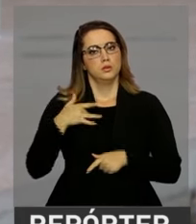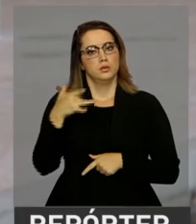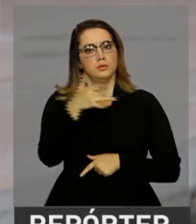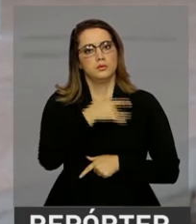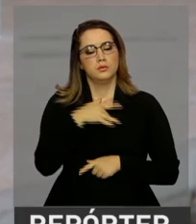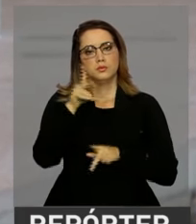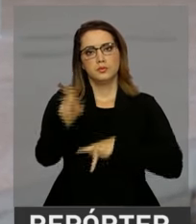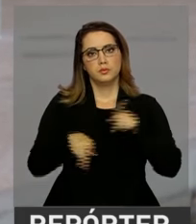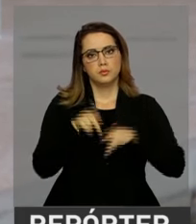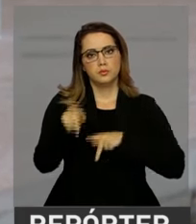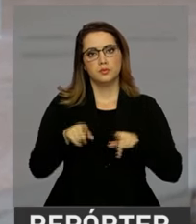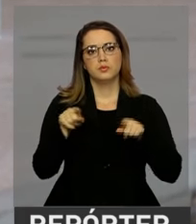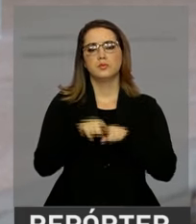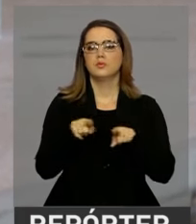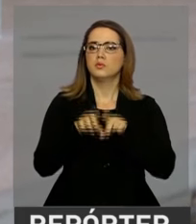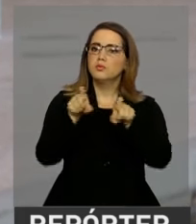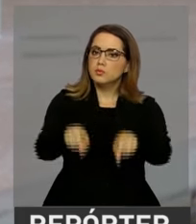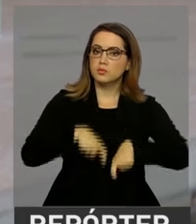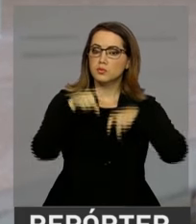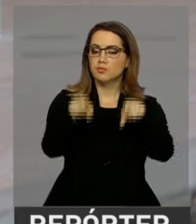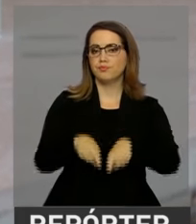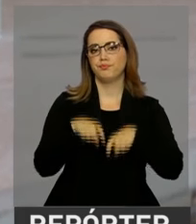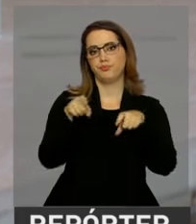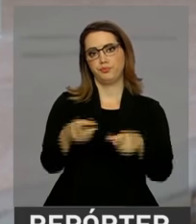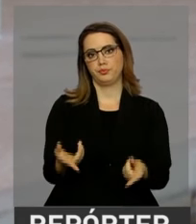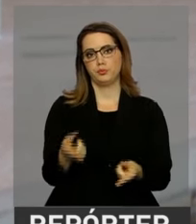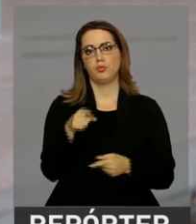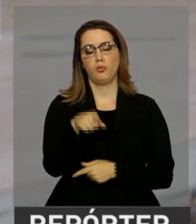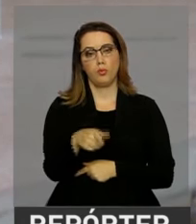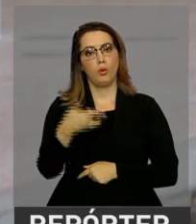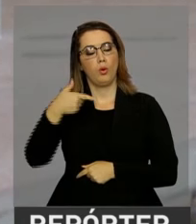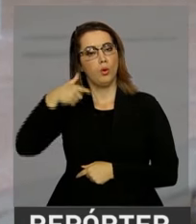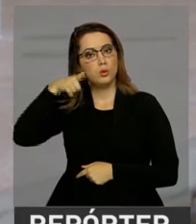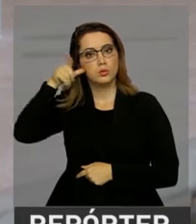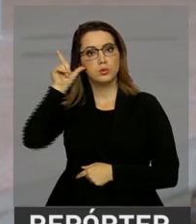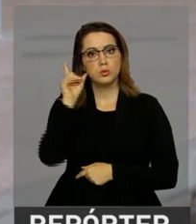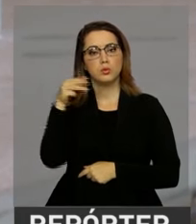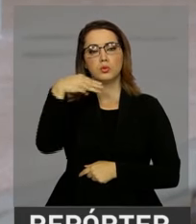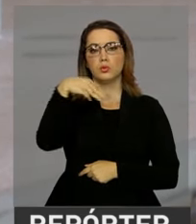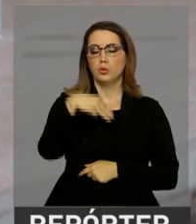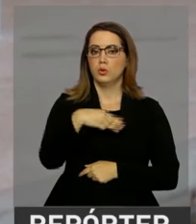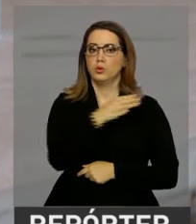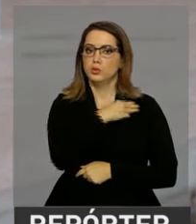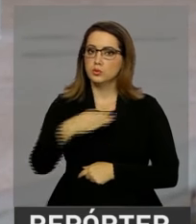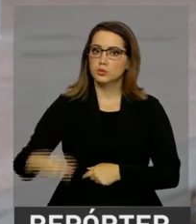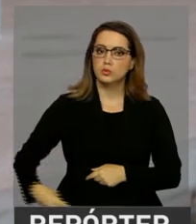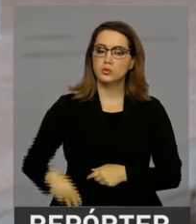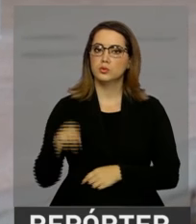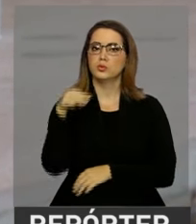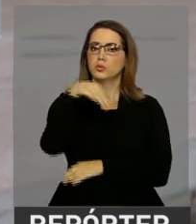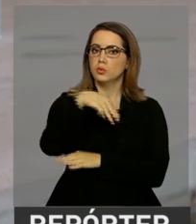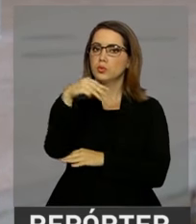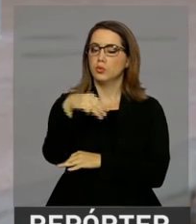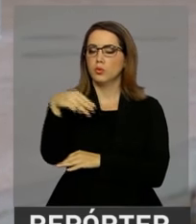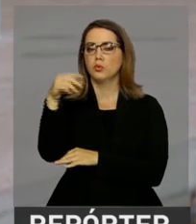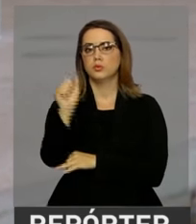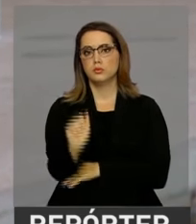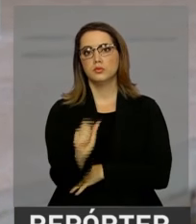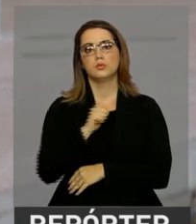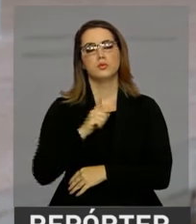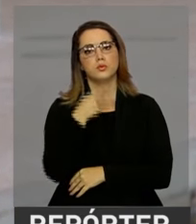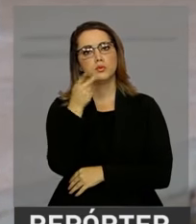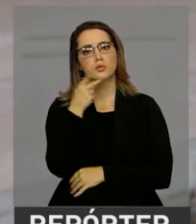pessoas e para a produção agropecuária. Ontem, o ministro do Meio Ambiente, Sarney Filho, fez um pronunciamento lançando